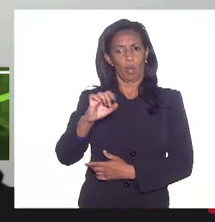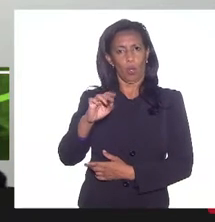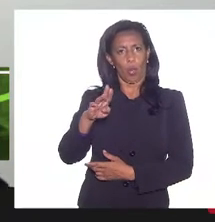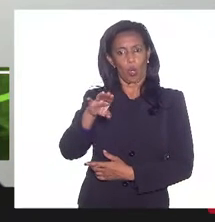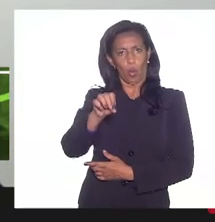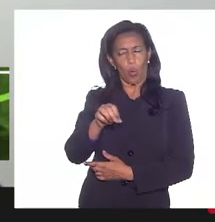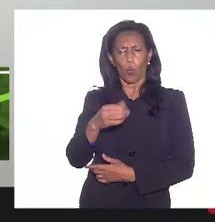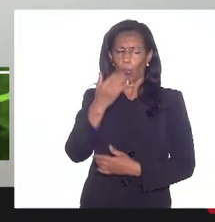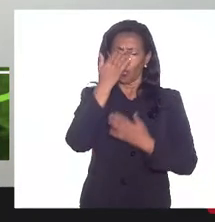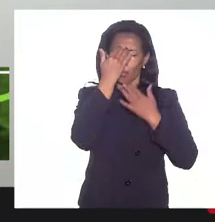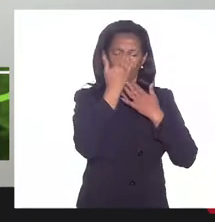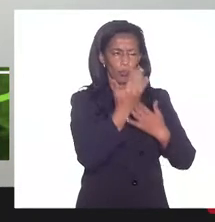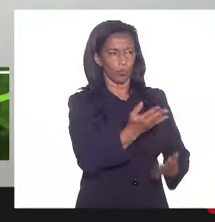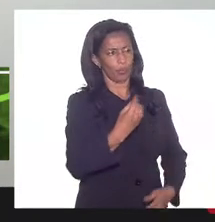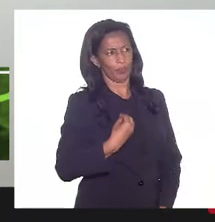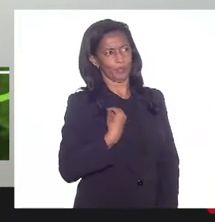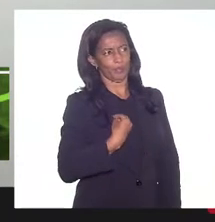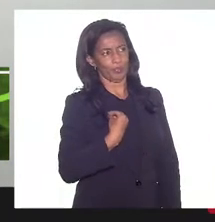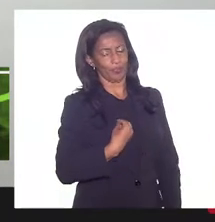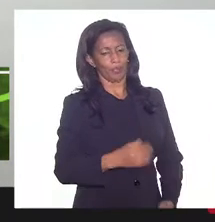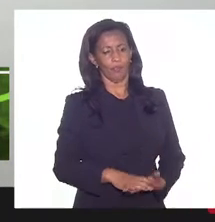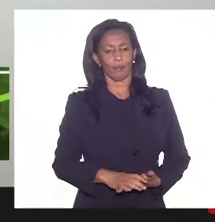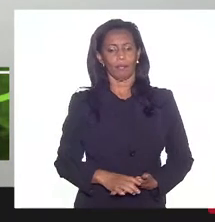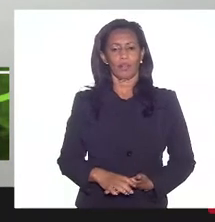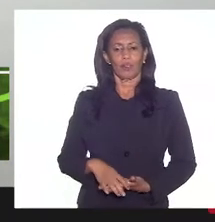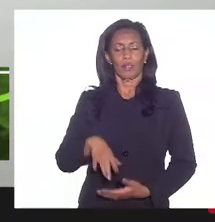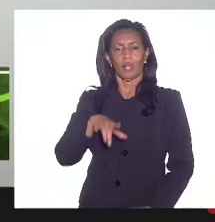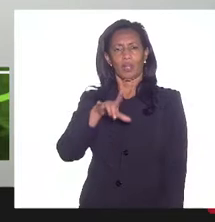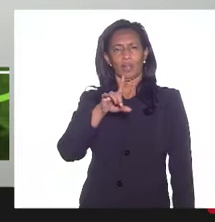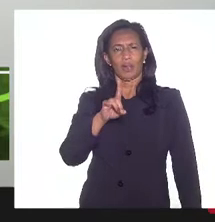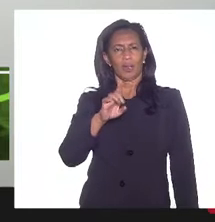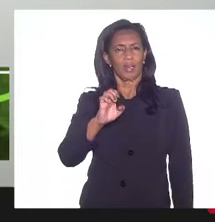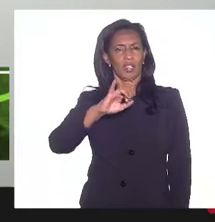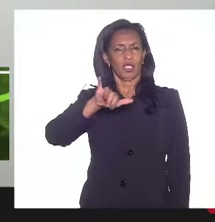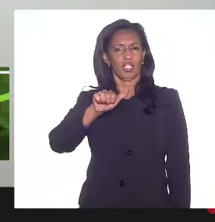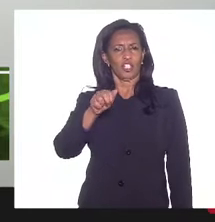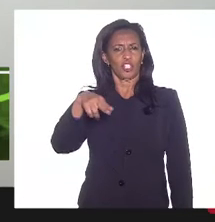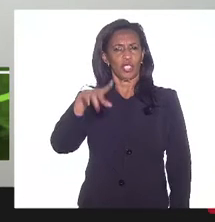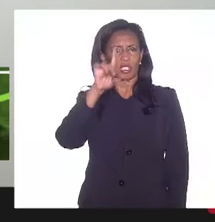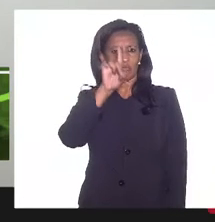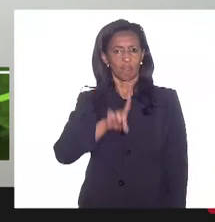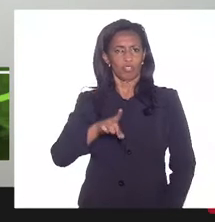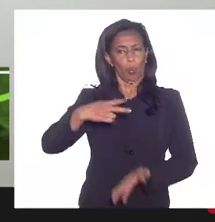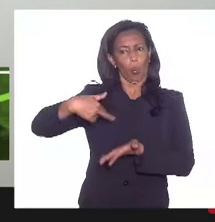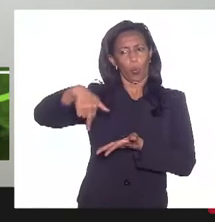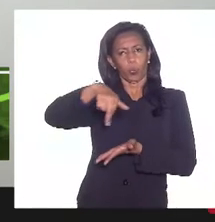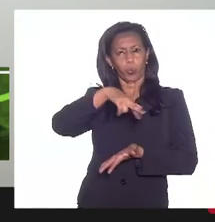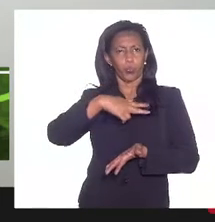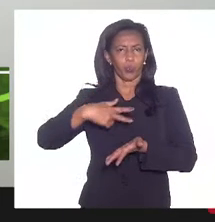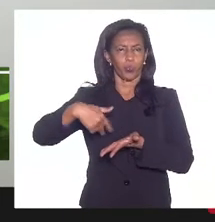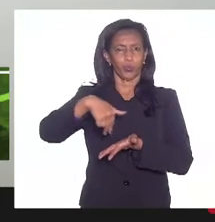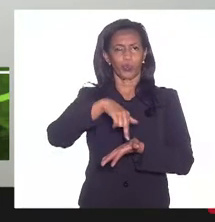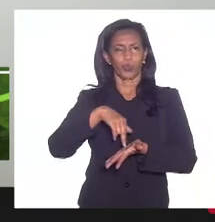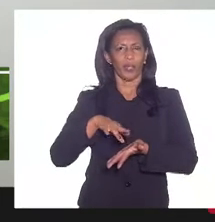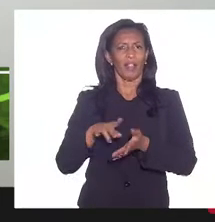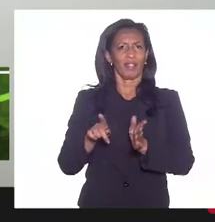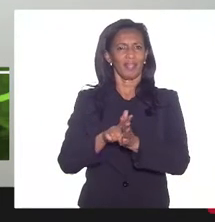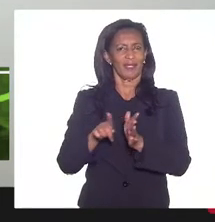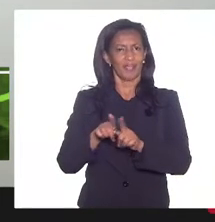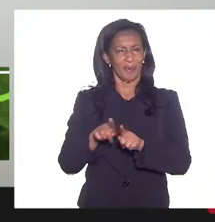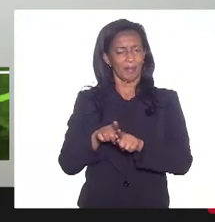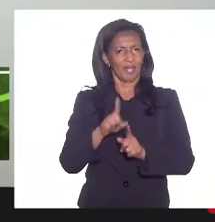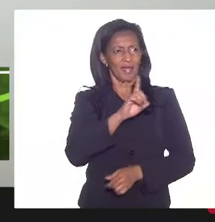Obrigado, Zé Maria, pela presença. Helio Bejani, também diretor da Escola Estadual de Dança, Maria Oleneva. Obrigado,